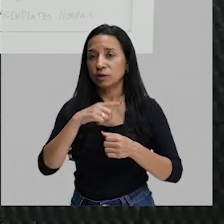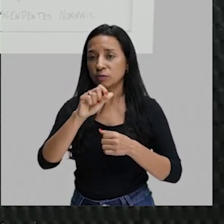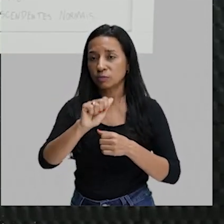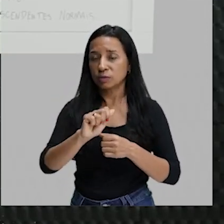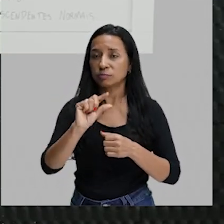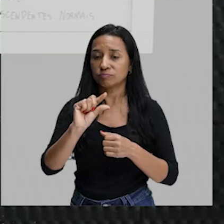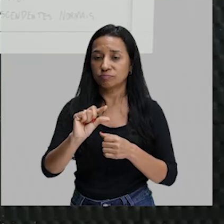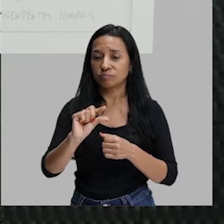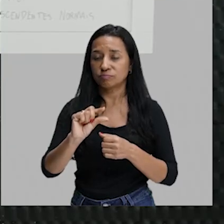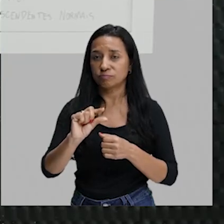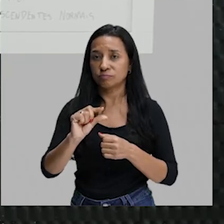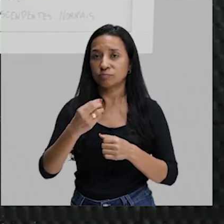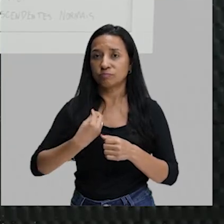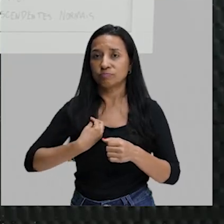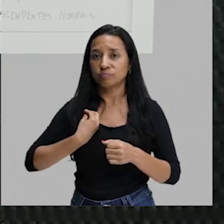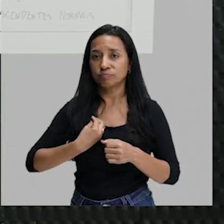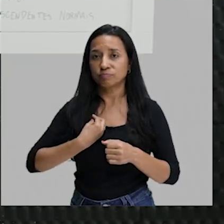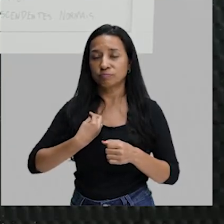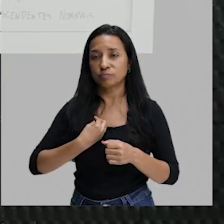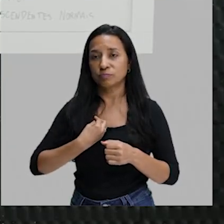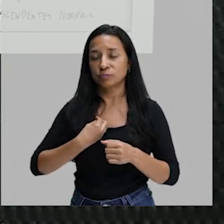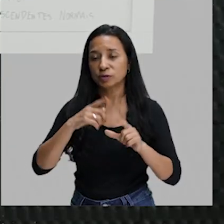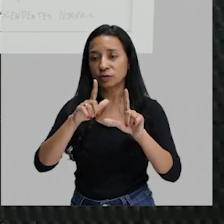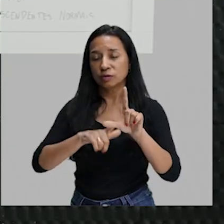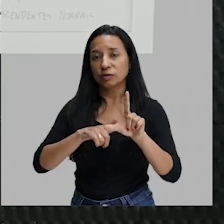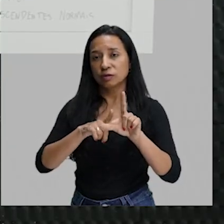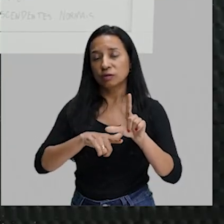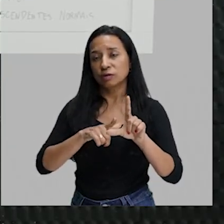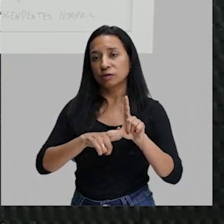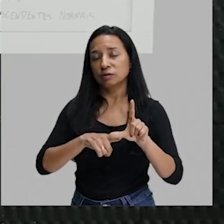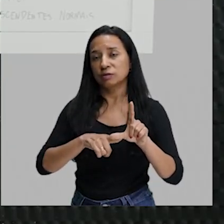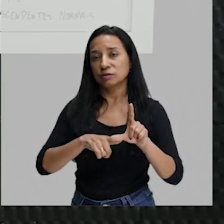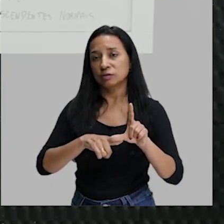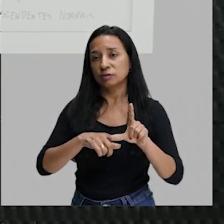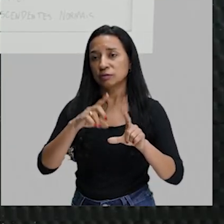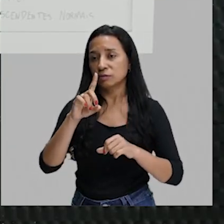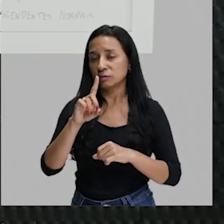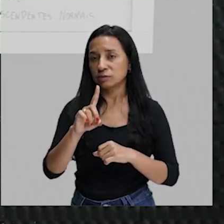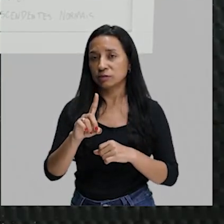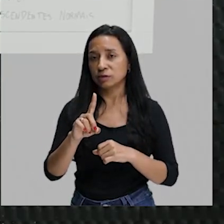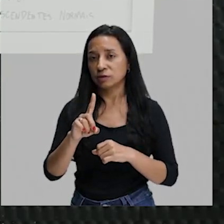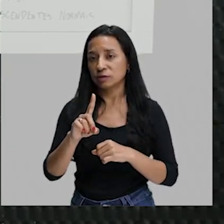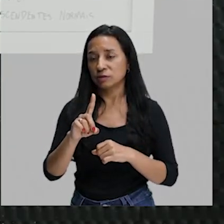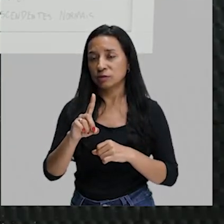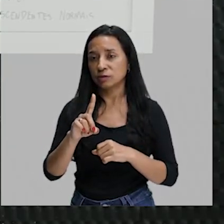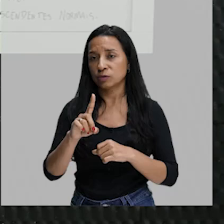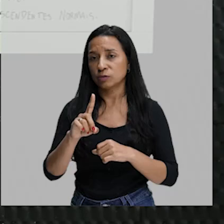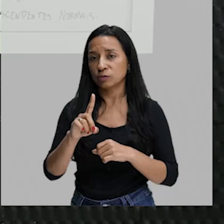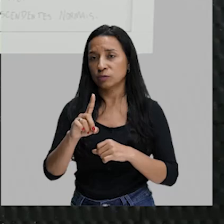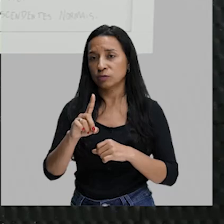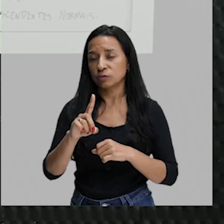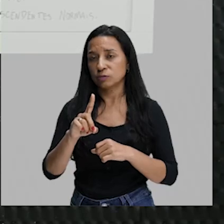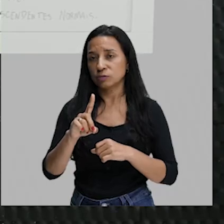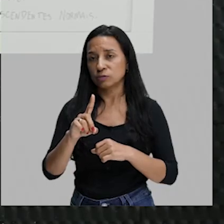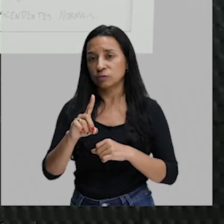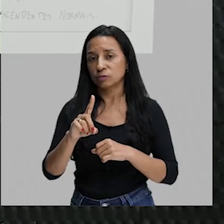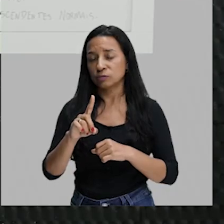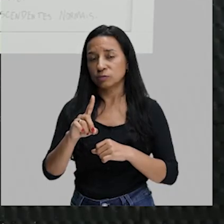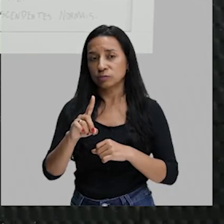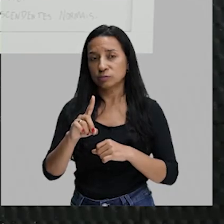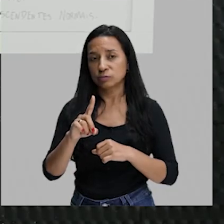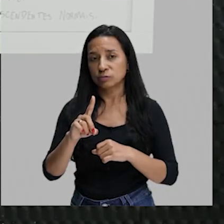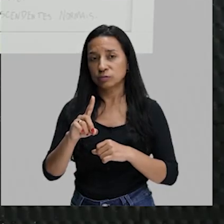aqui presente. Então, a letra D está falando que o indivíduo 5 é homozigoto dominante. Como é